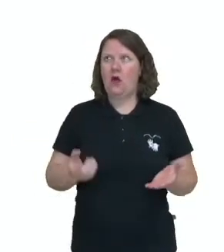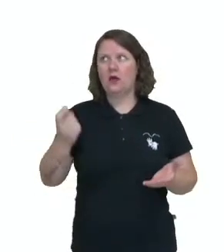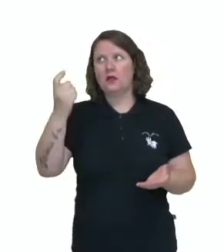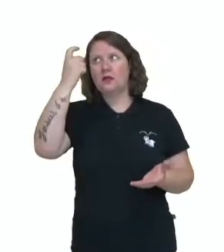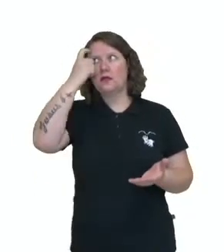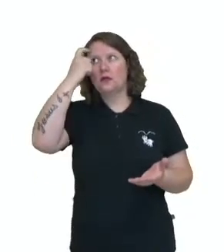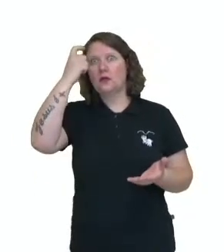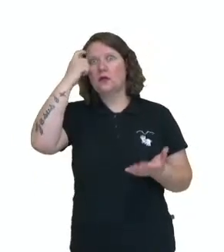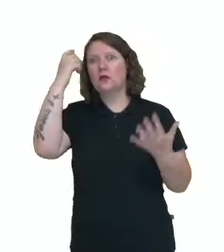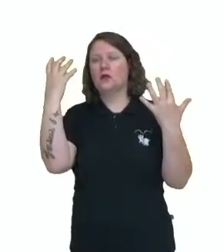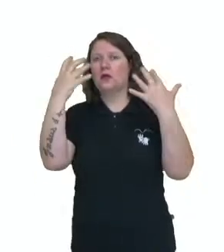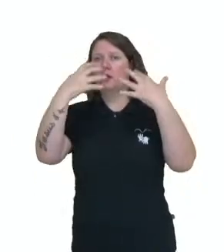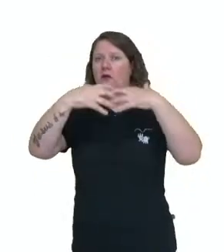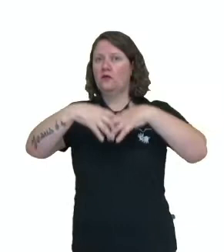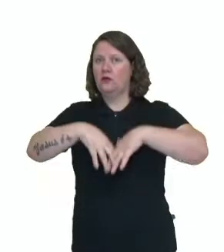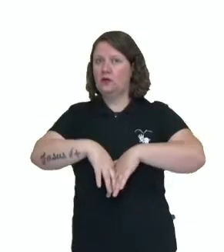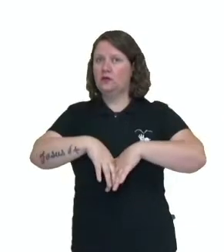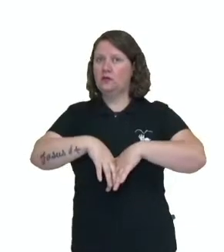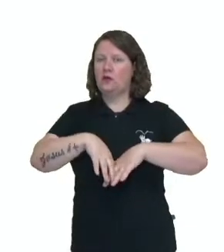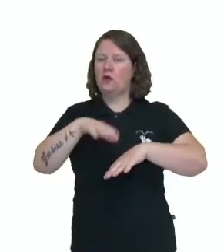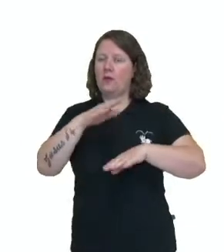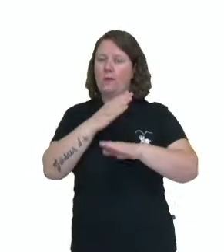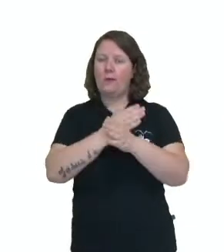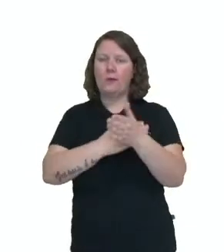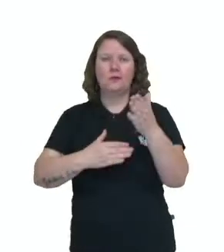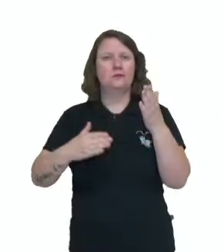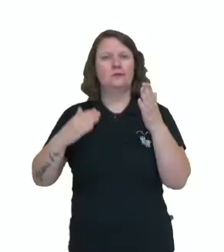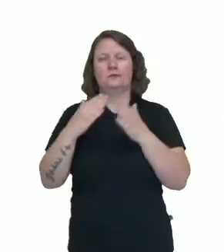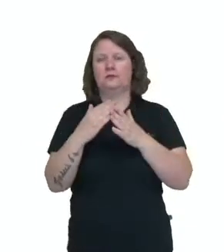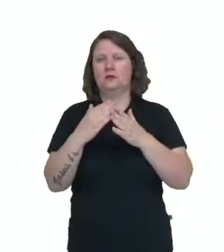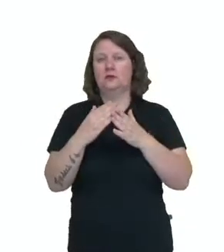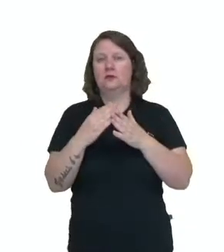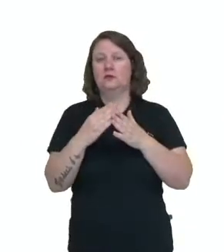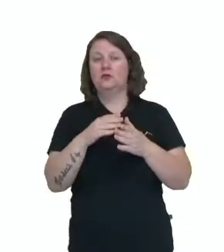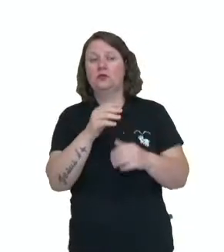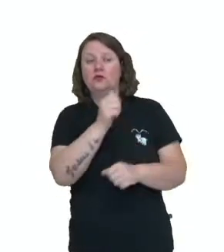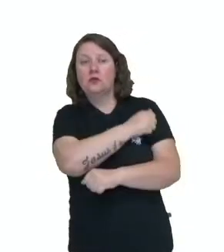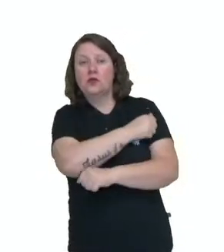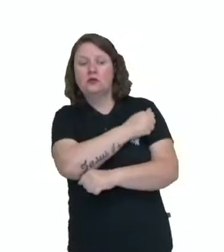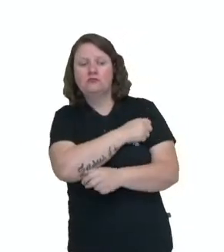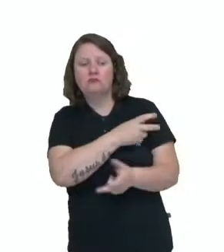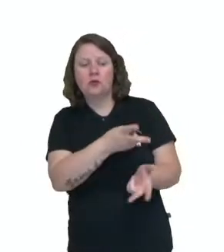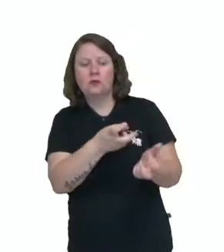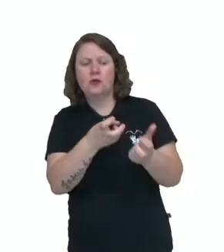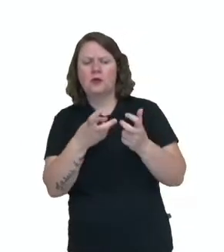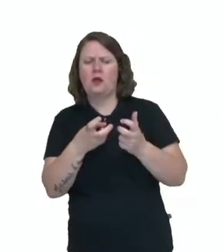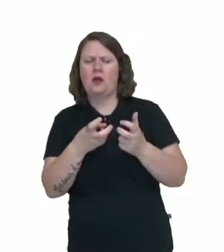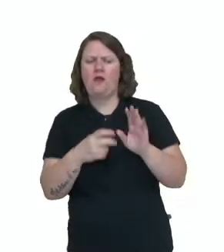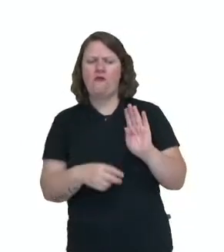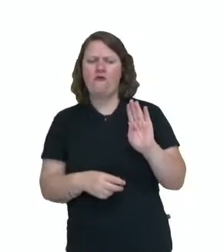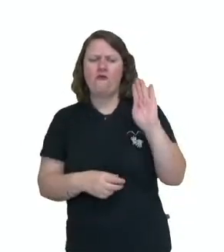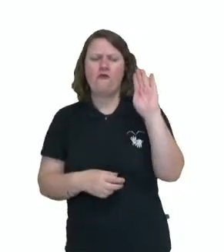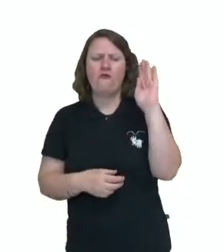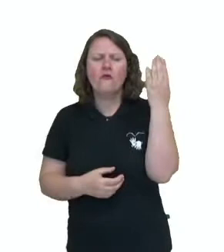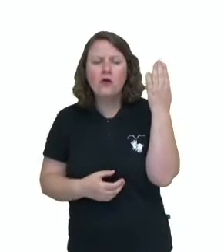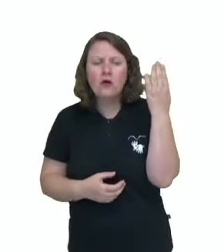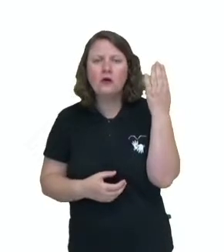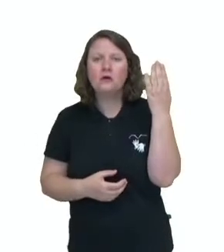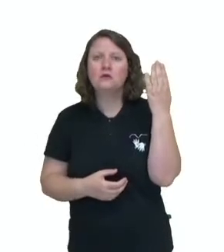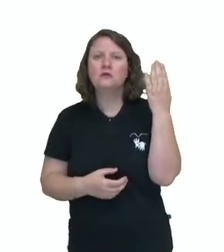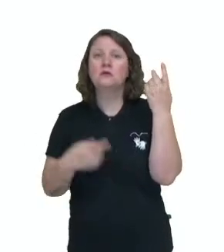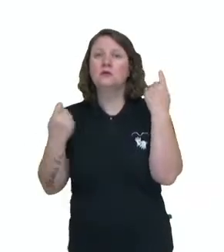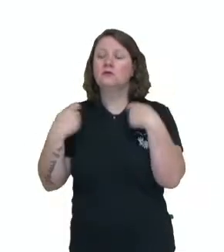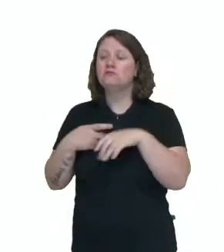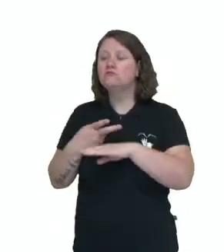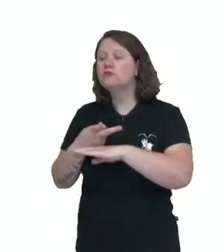critério numérico não vale. E mesmo que eles percebam logo de cara que a notícia é fake, tem de